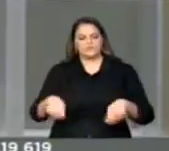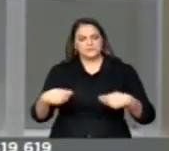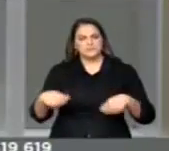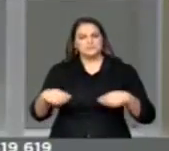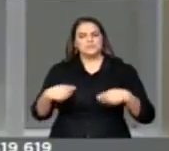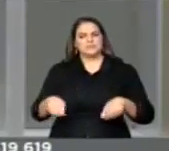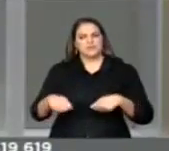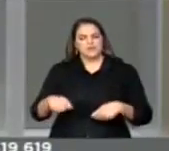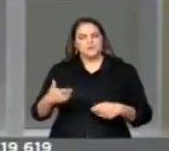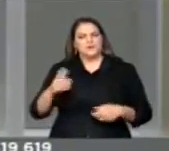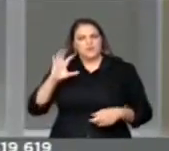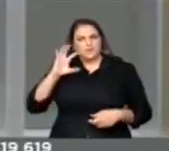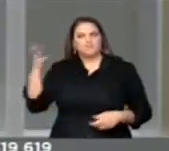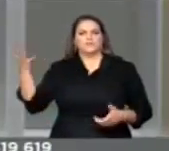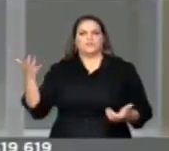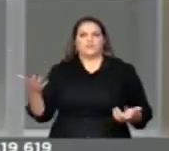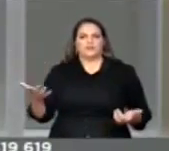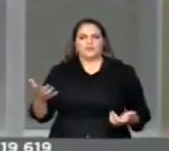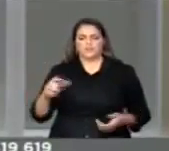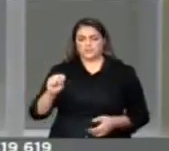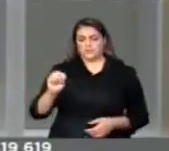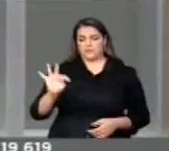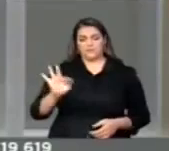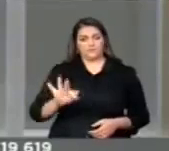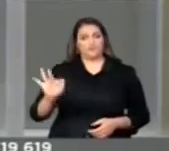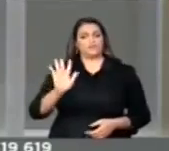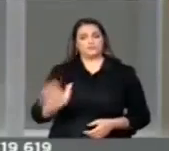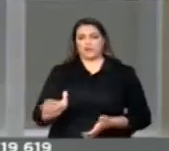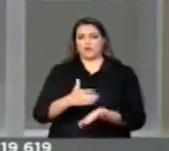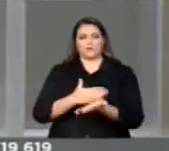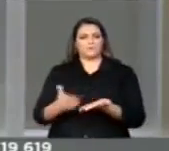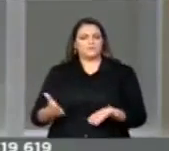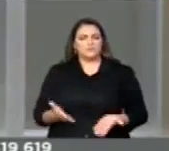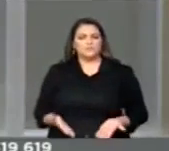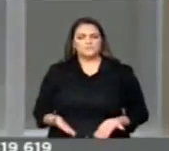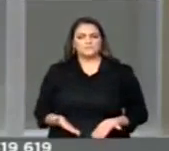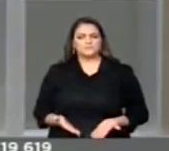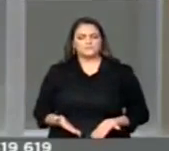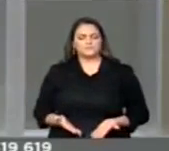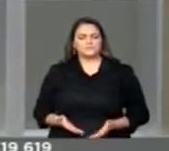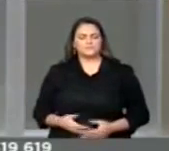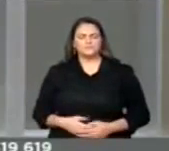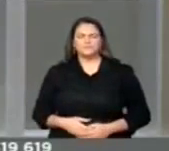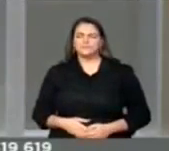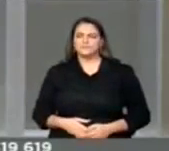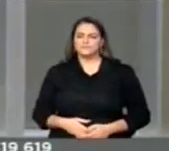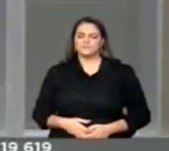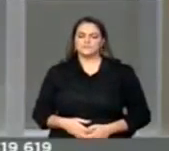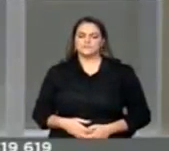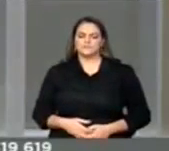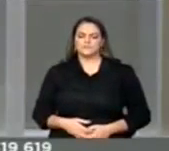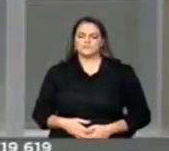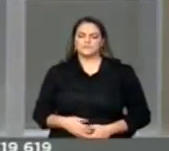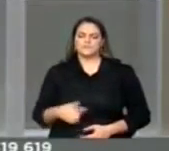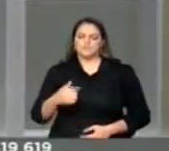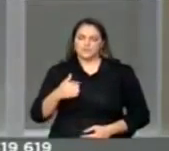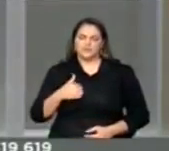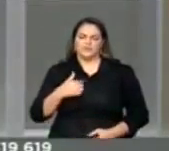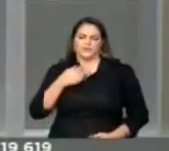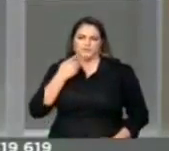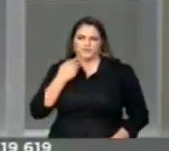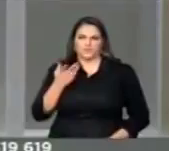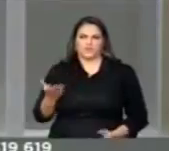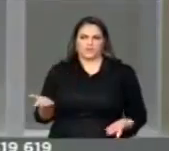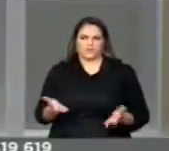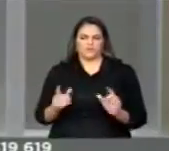deu, pelo menos a liminar. Nós queríamos apenas dizer o seguinte: nós